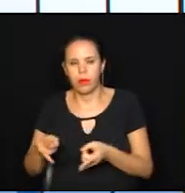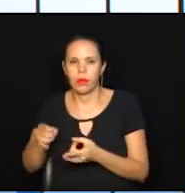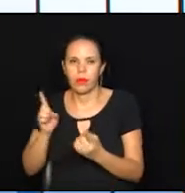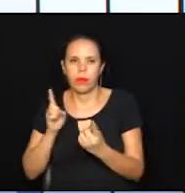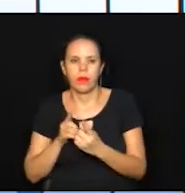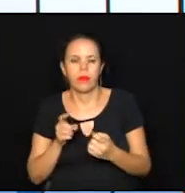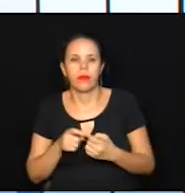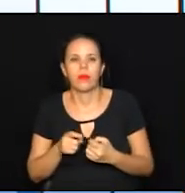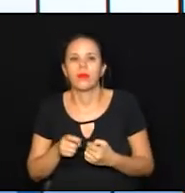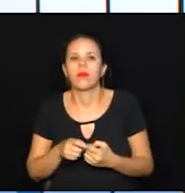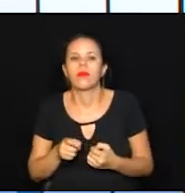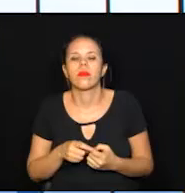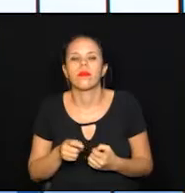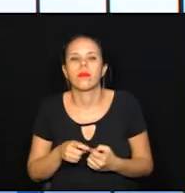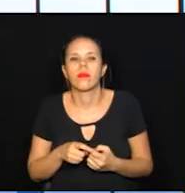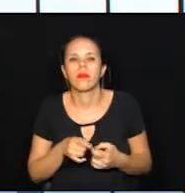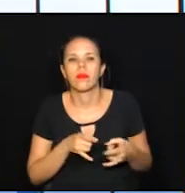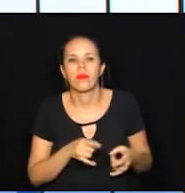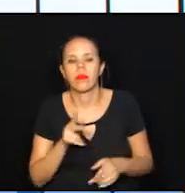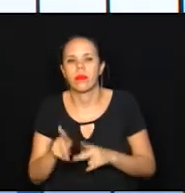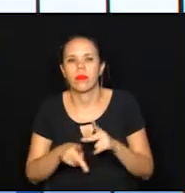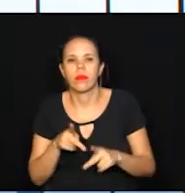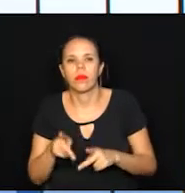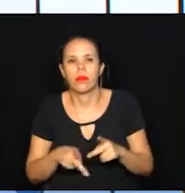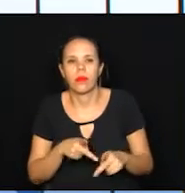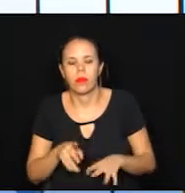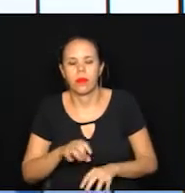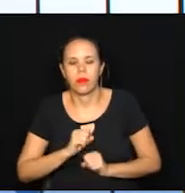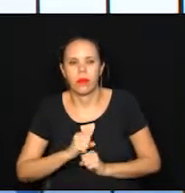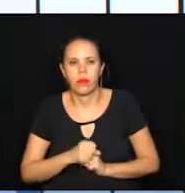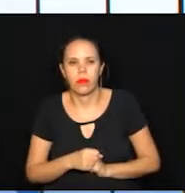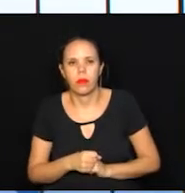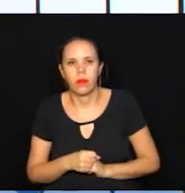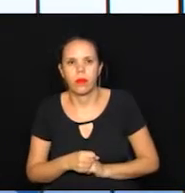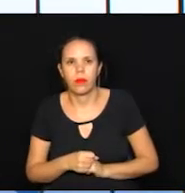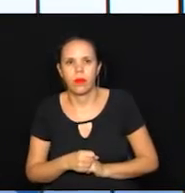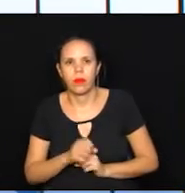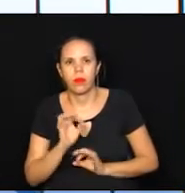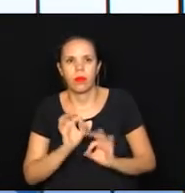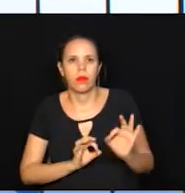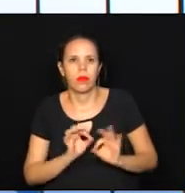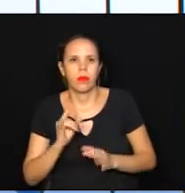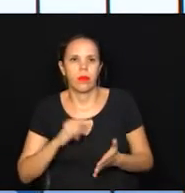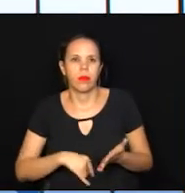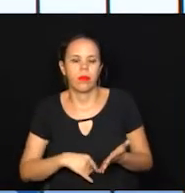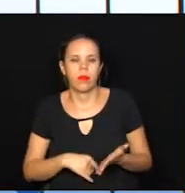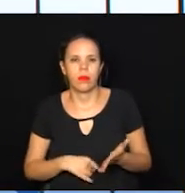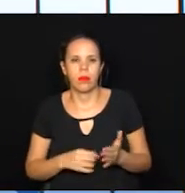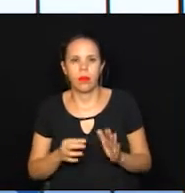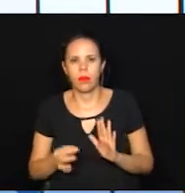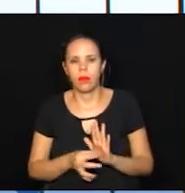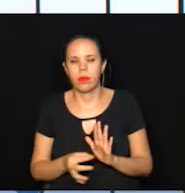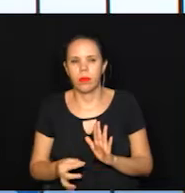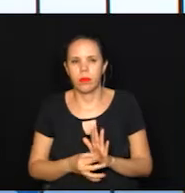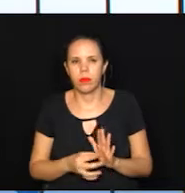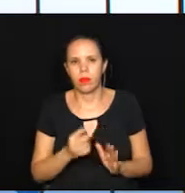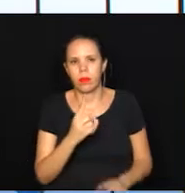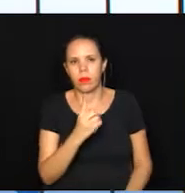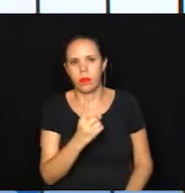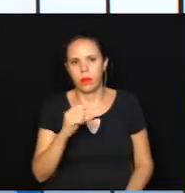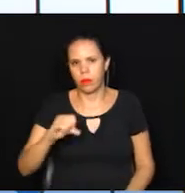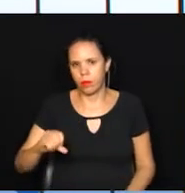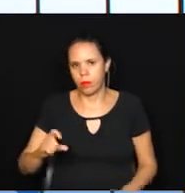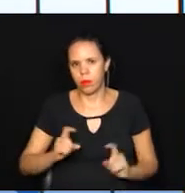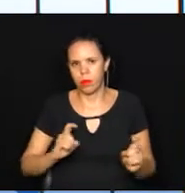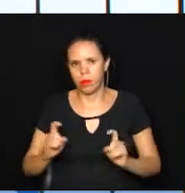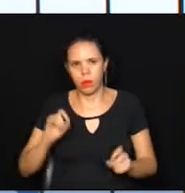atendimento médico para os pacientes contaminados. A elaboração do documento foi sugerida durante o 19º Fórum